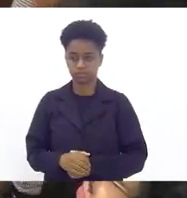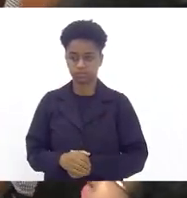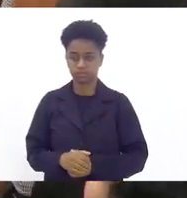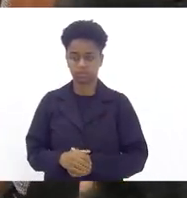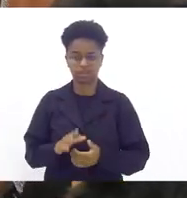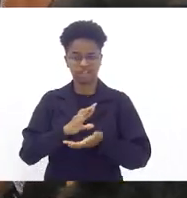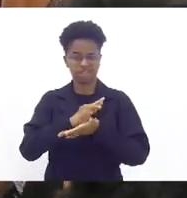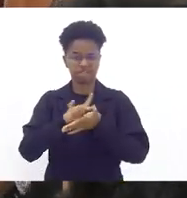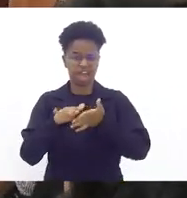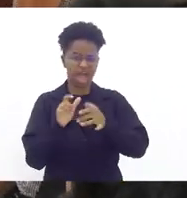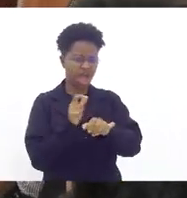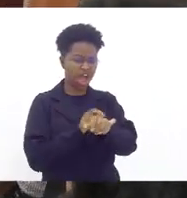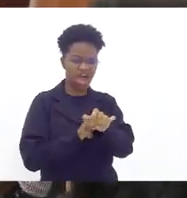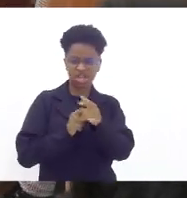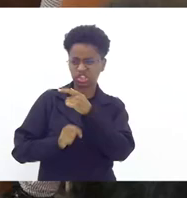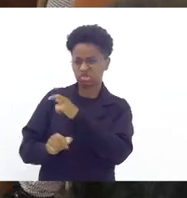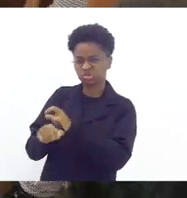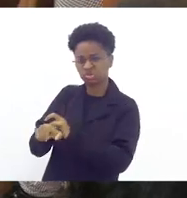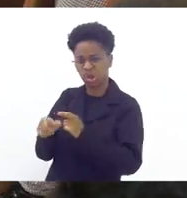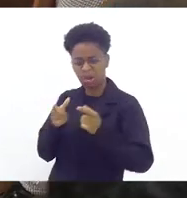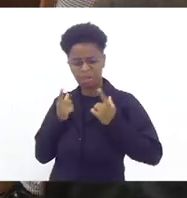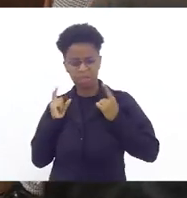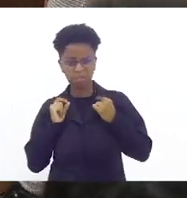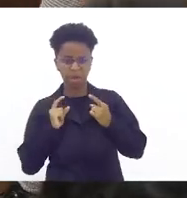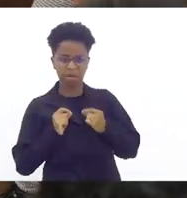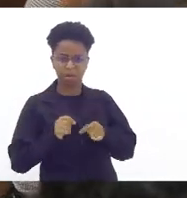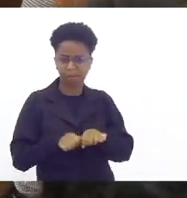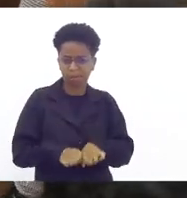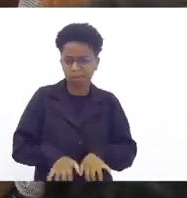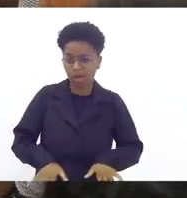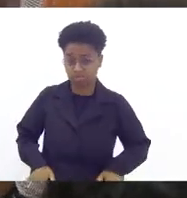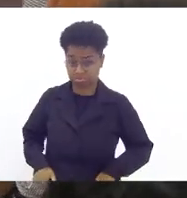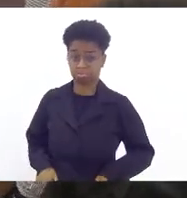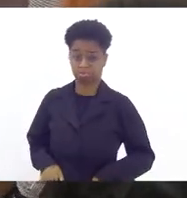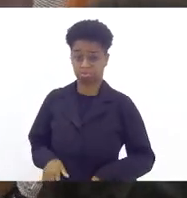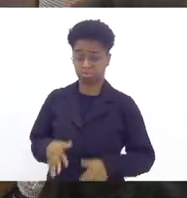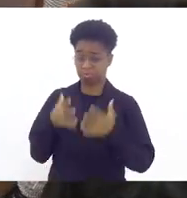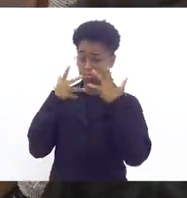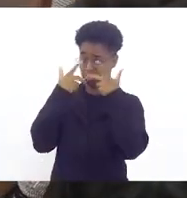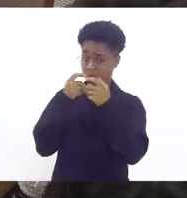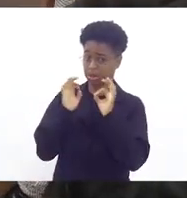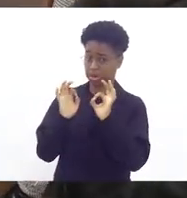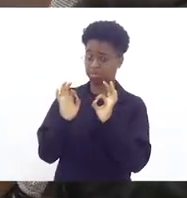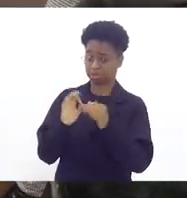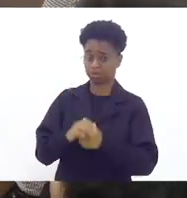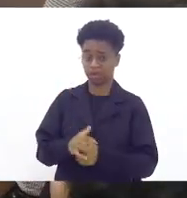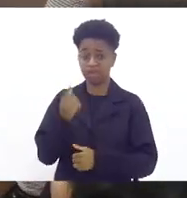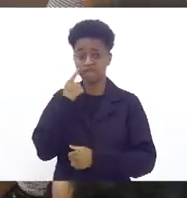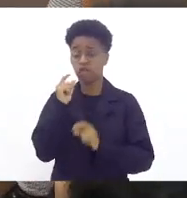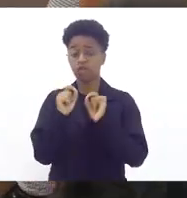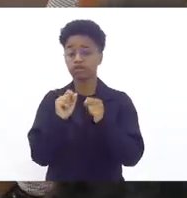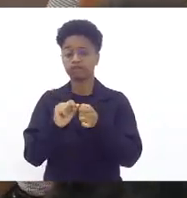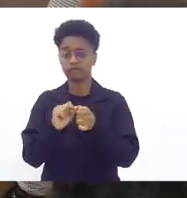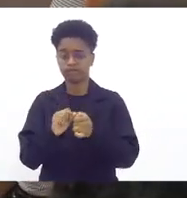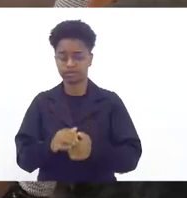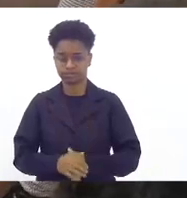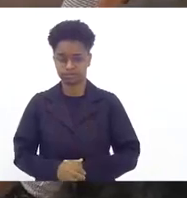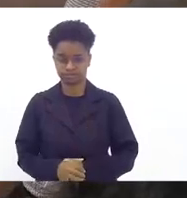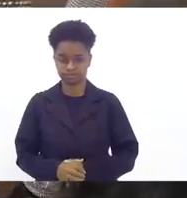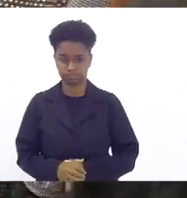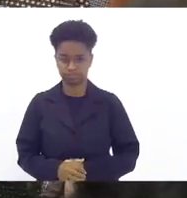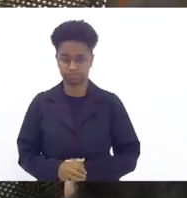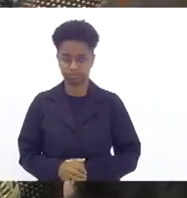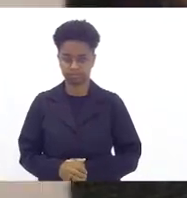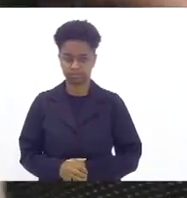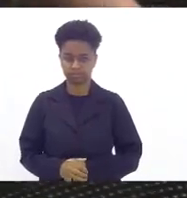várias joias, várias coisas, marrompando na cintura. Falei, a bicha está bonita até, vamos ver o que ela vai fazer. E